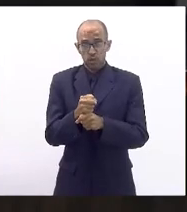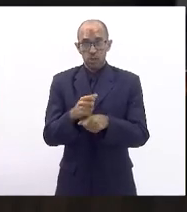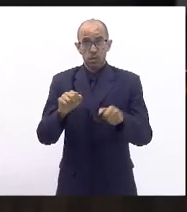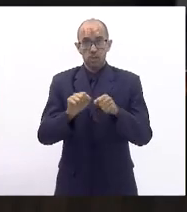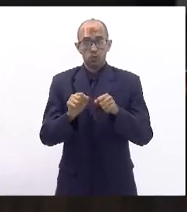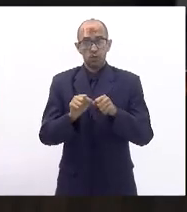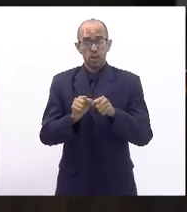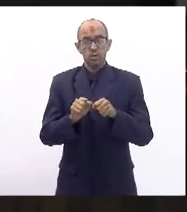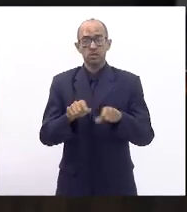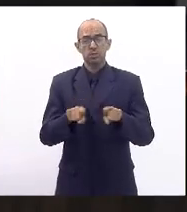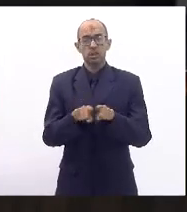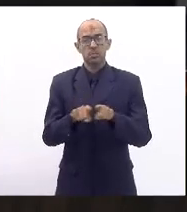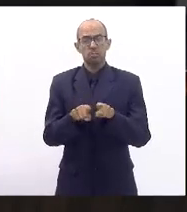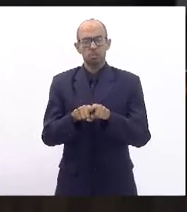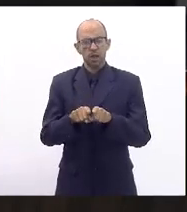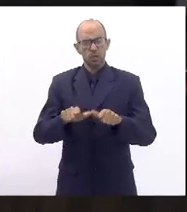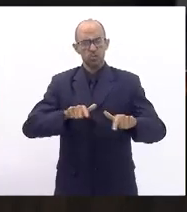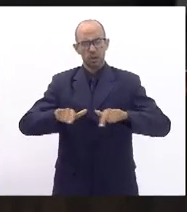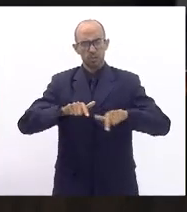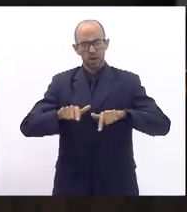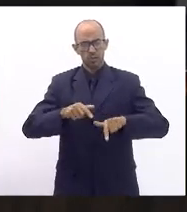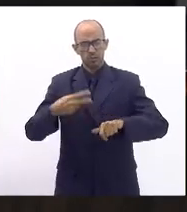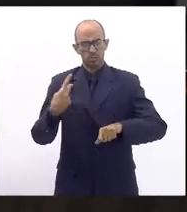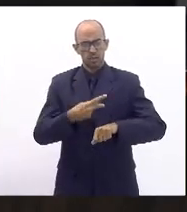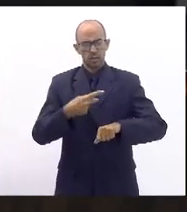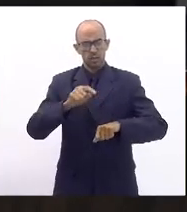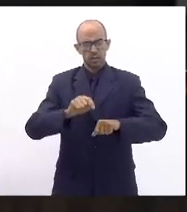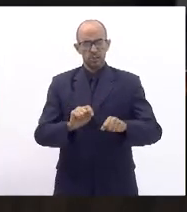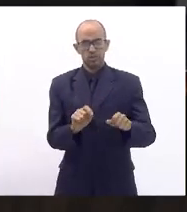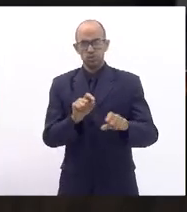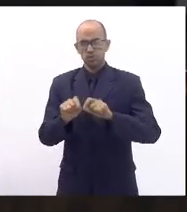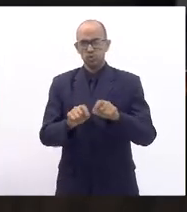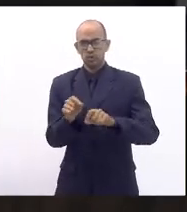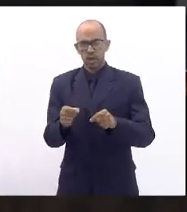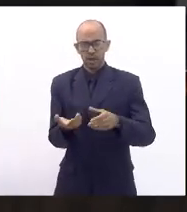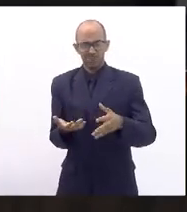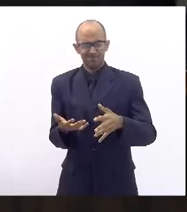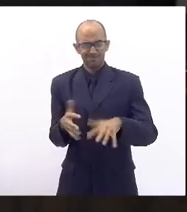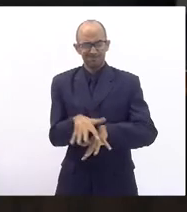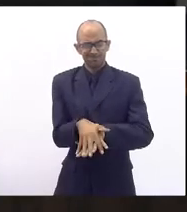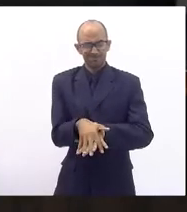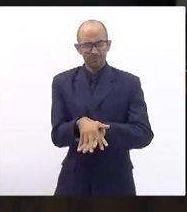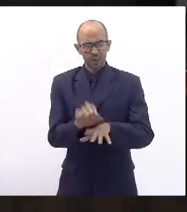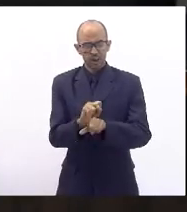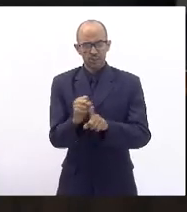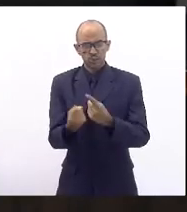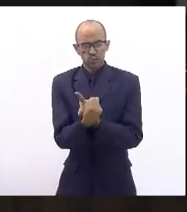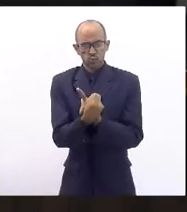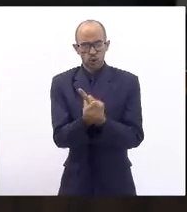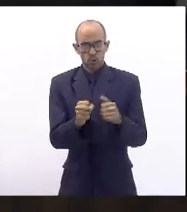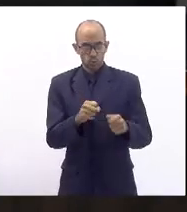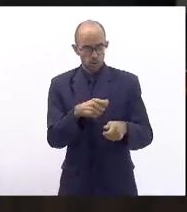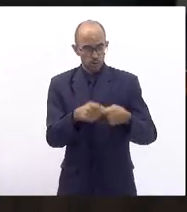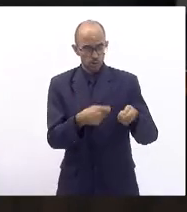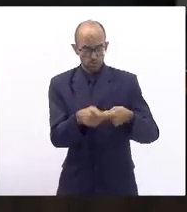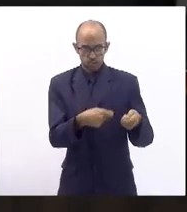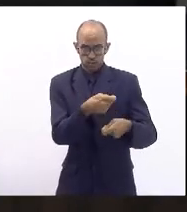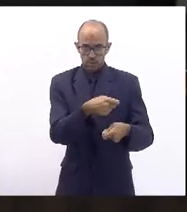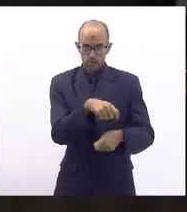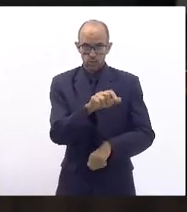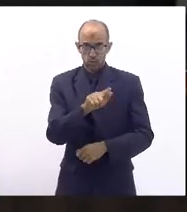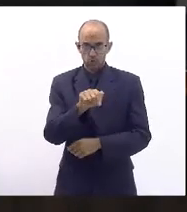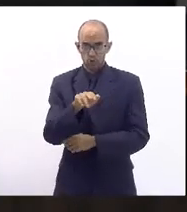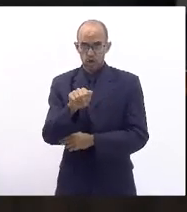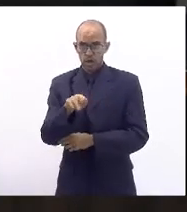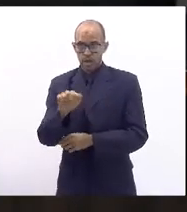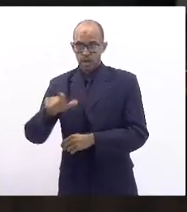sua operacionalidade e da Integração com a sociedade e sob o comando do General